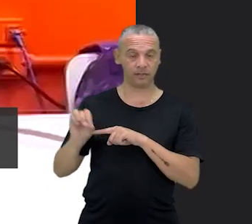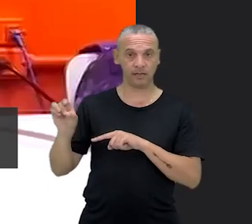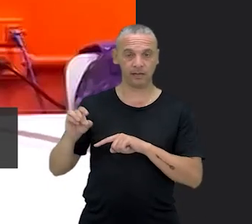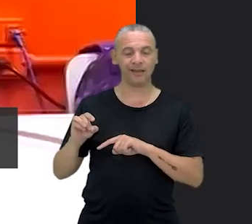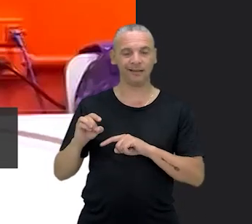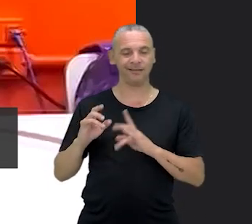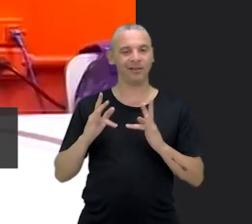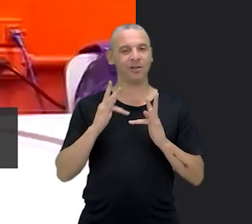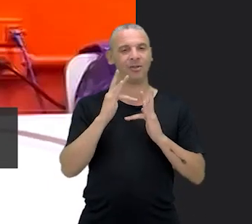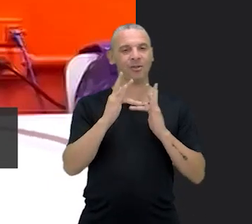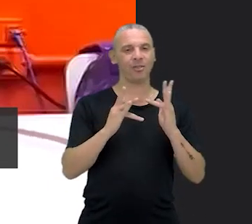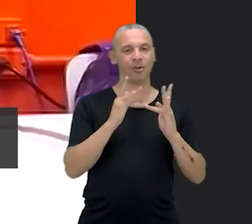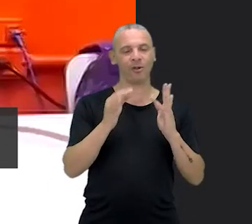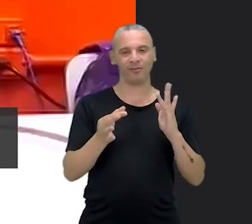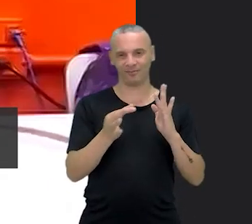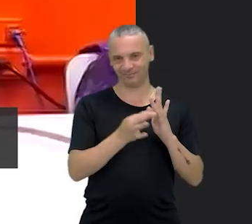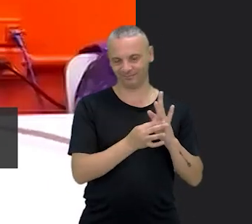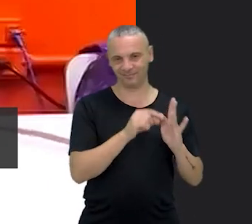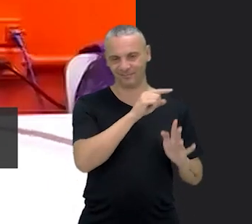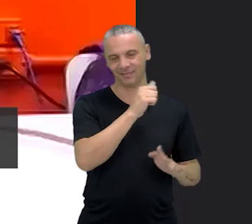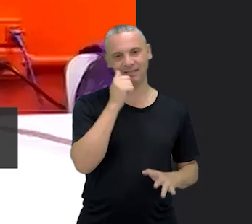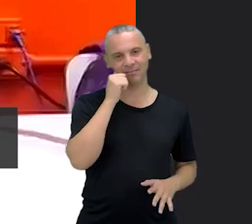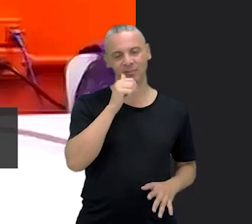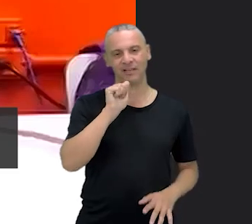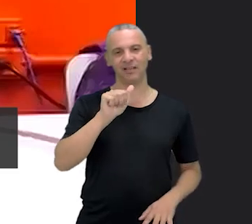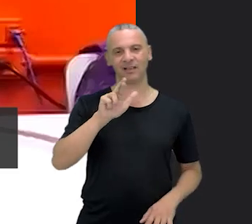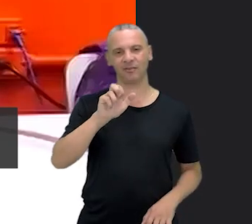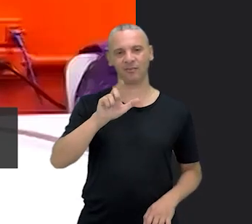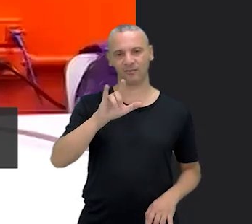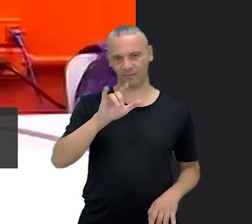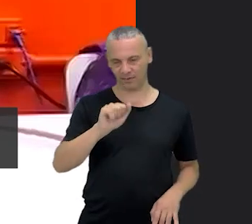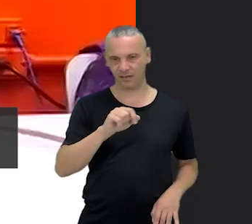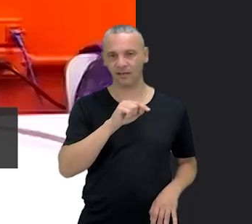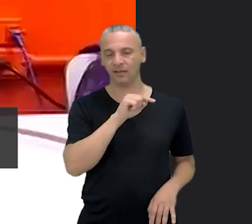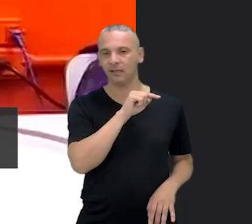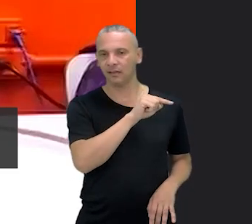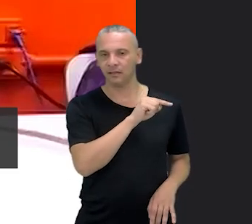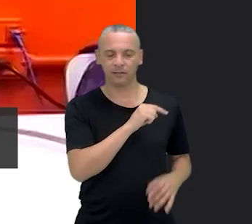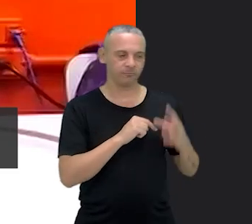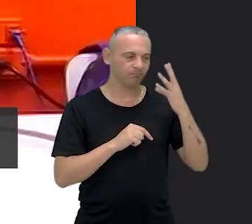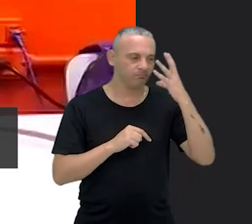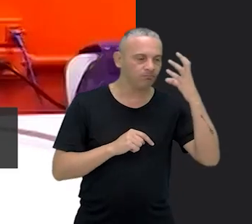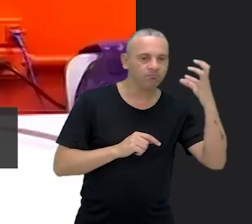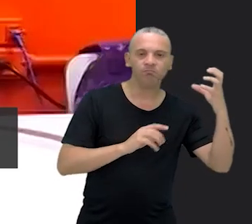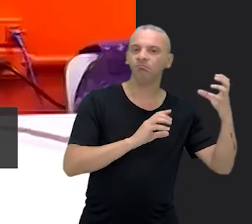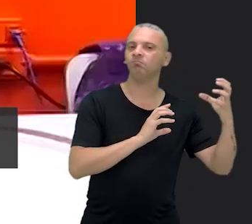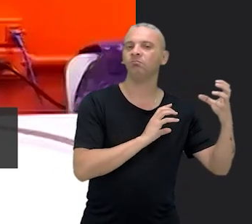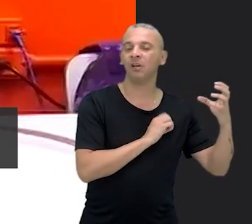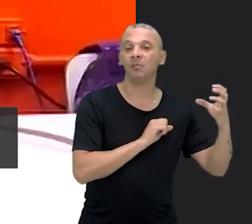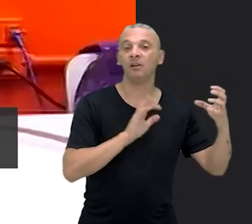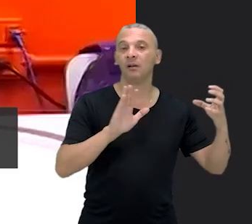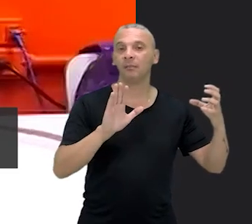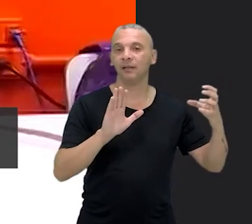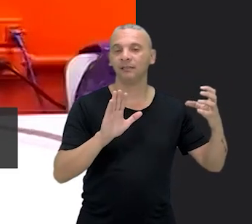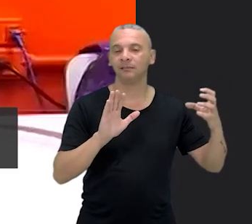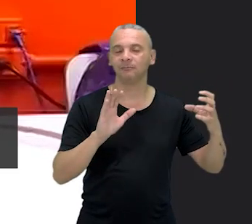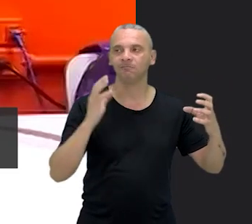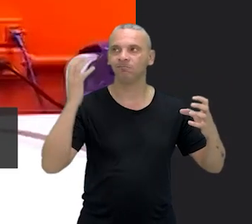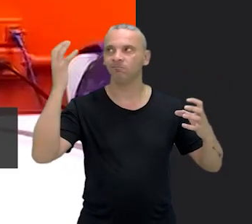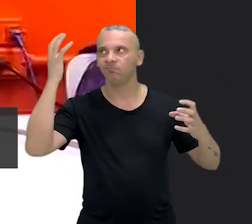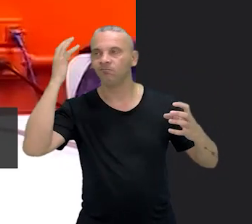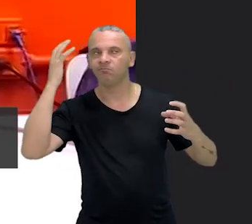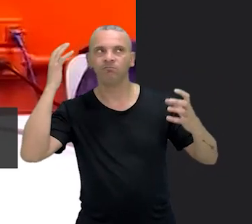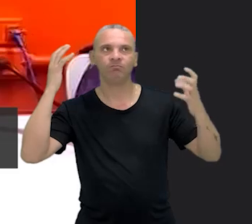da Aurélia, mostrava, chamava a Aurélia, e ele teve uma pressão muito grande de mudar de noiva para